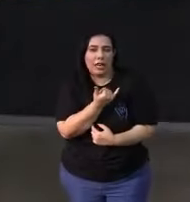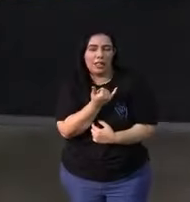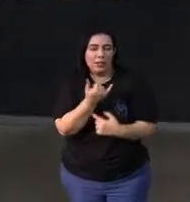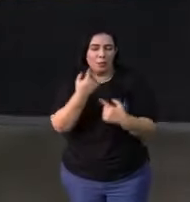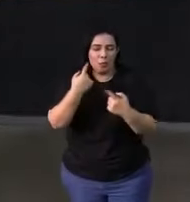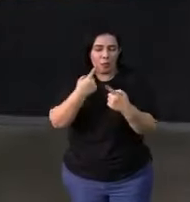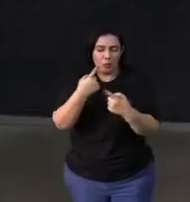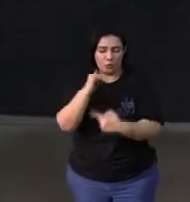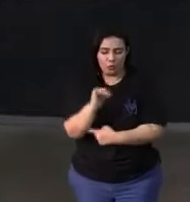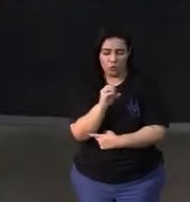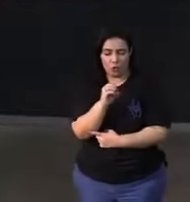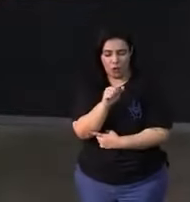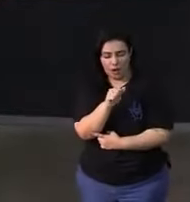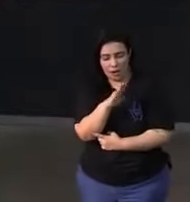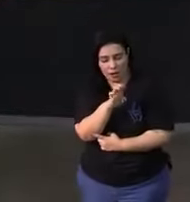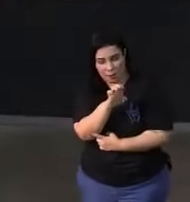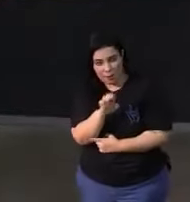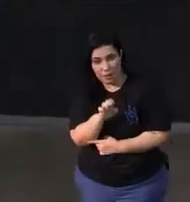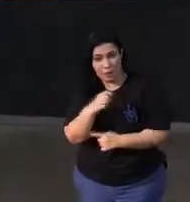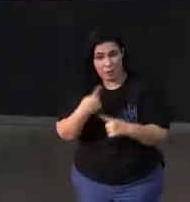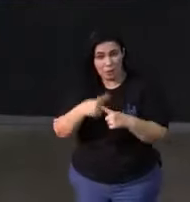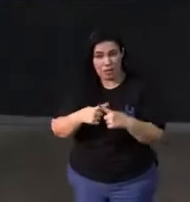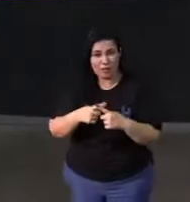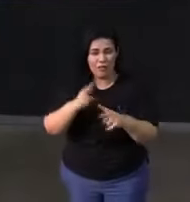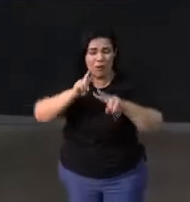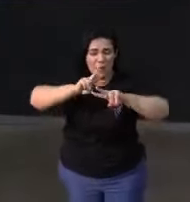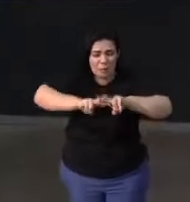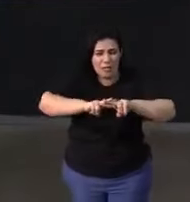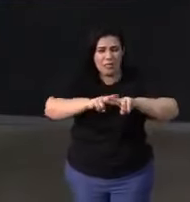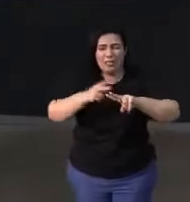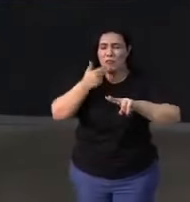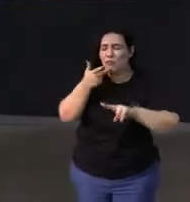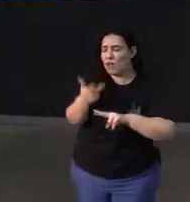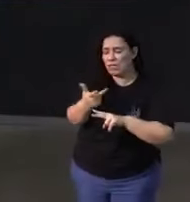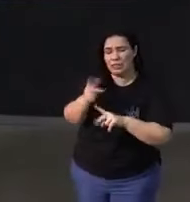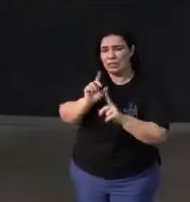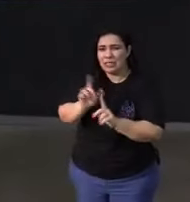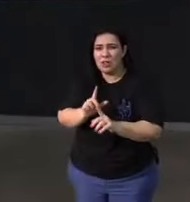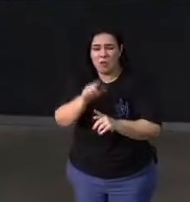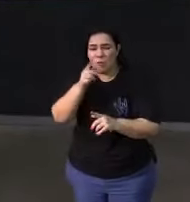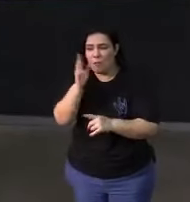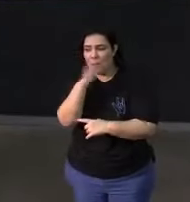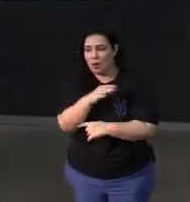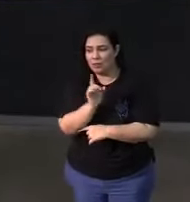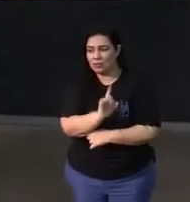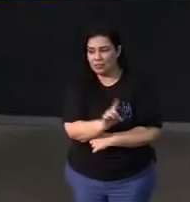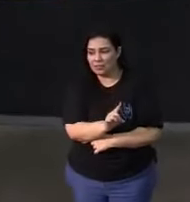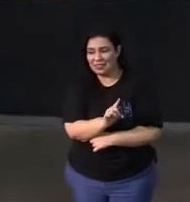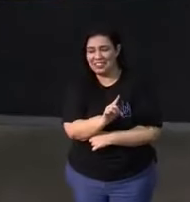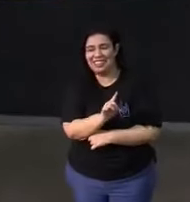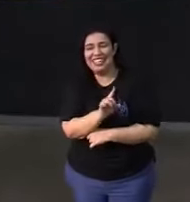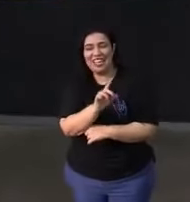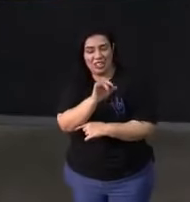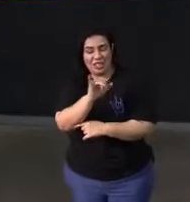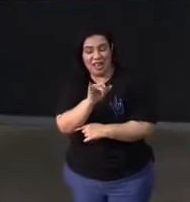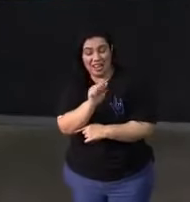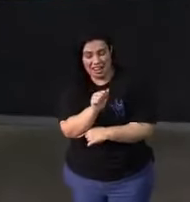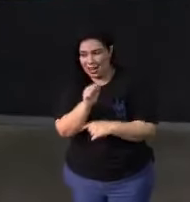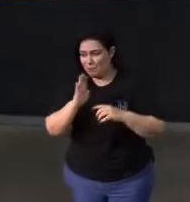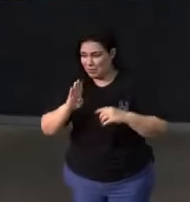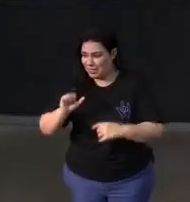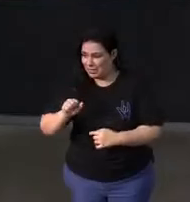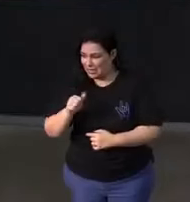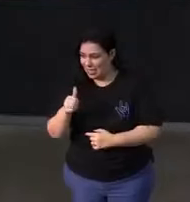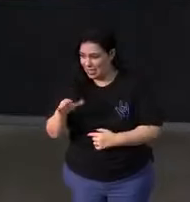filho Absalão está preso, ele diz: não façam mal, Absalão. Mas Joabe era um general que não gostava muito dessa